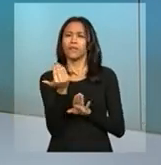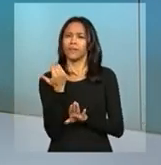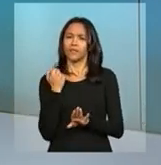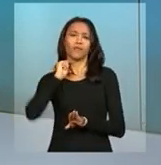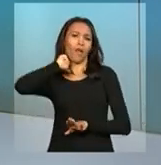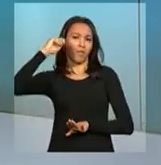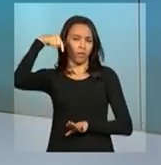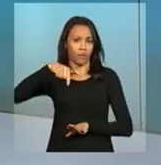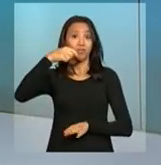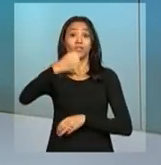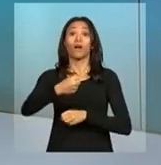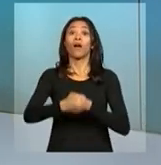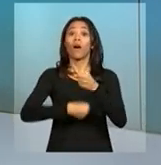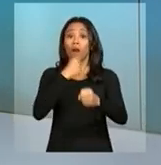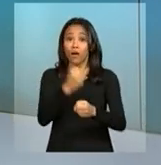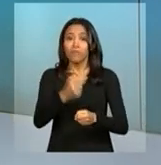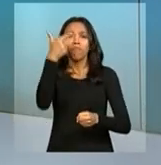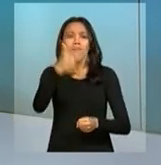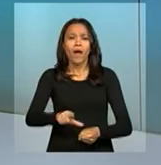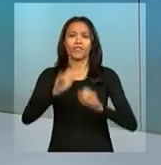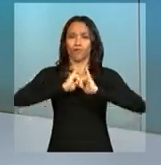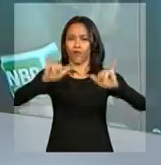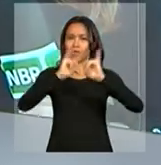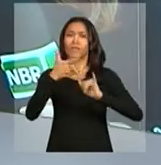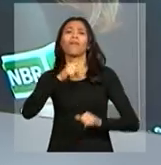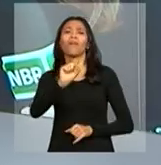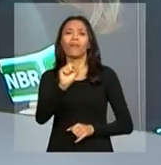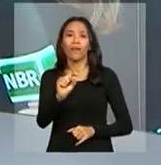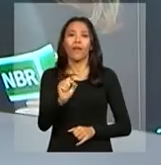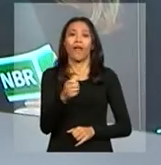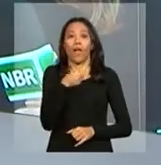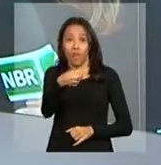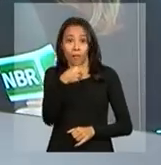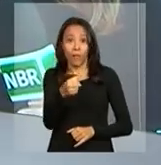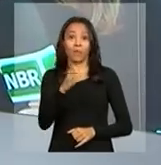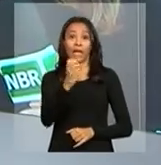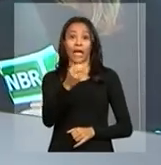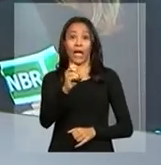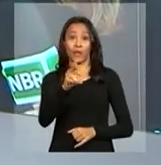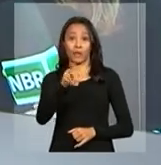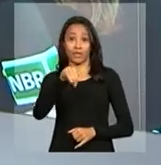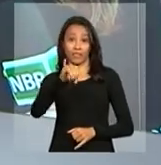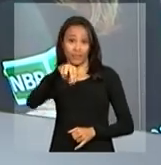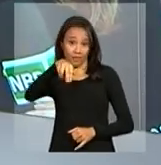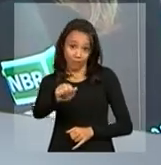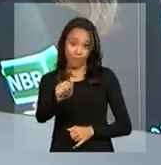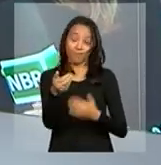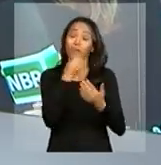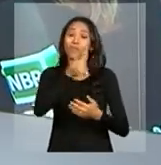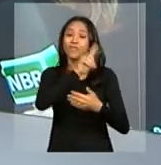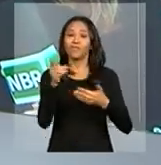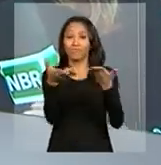ano. Quem está na cidade e tem mais informações é a repórter Carolina Rocha. Bom dia, Carolina.